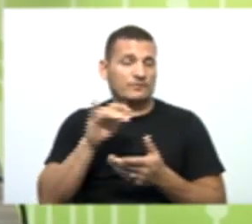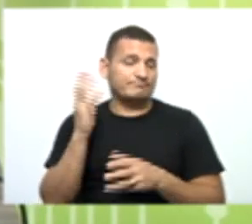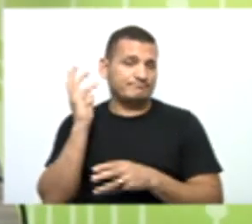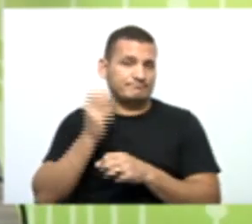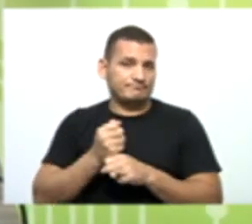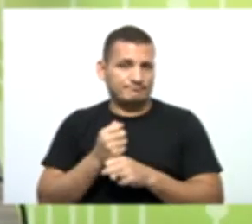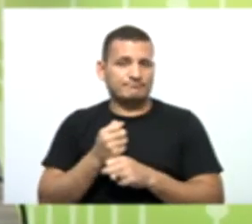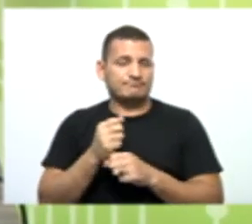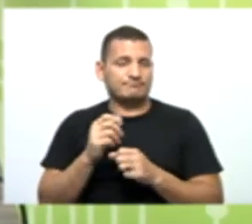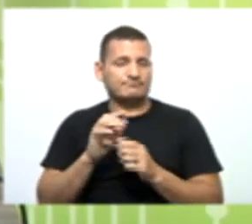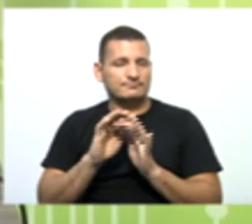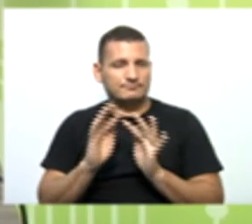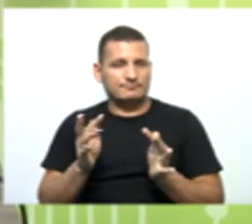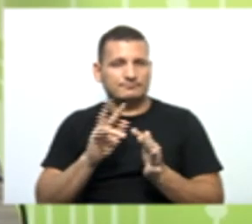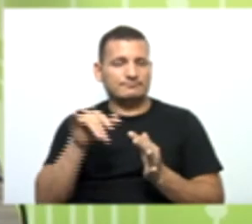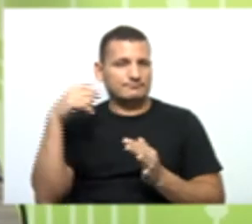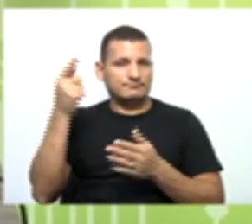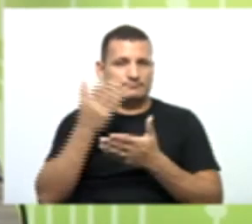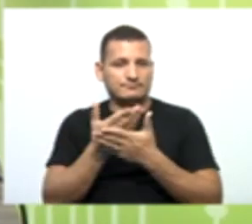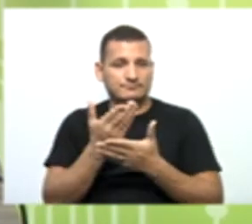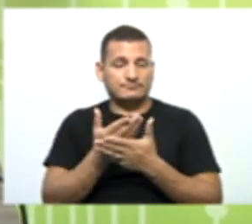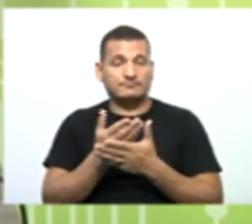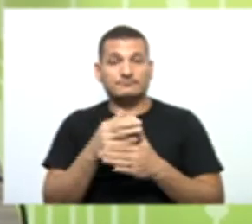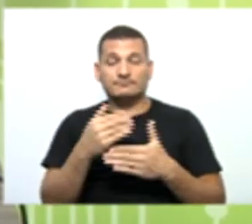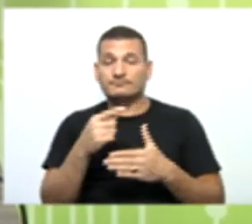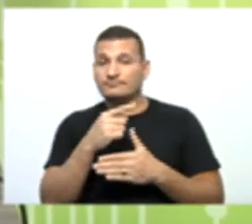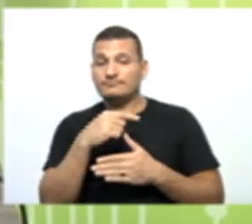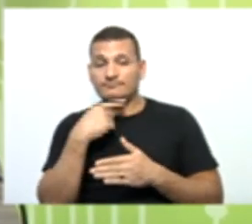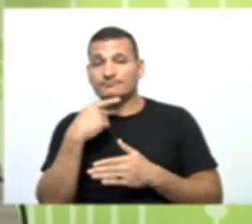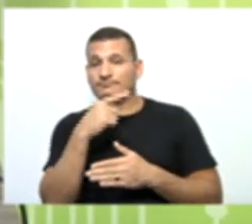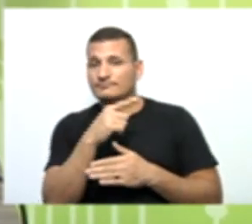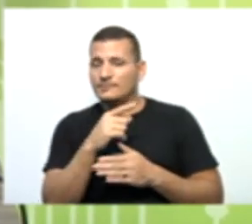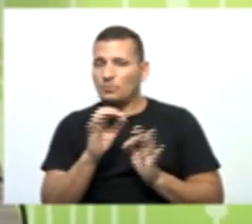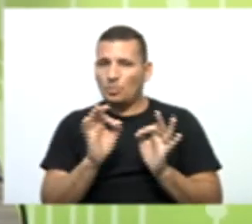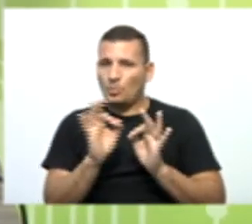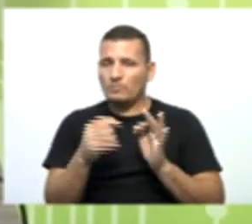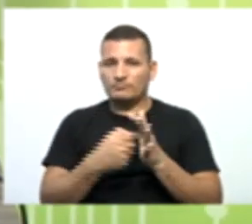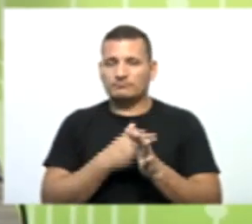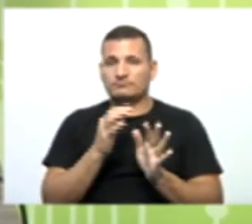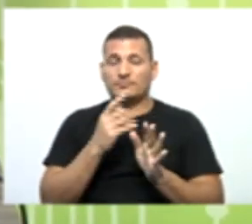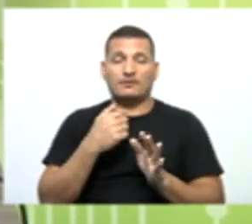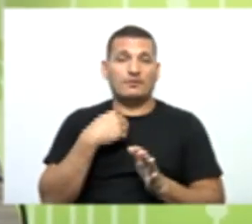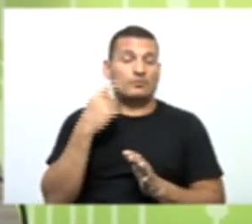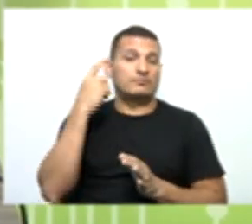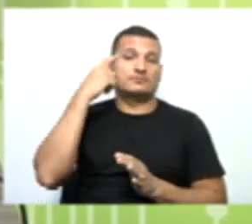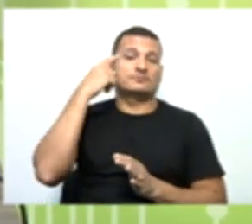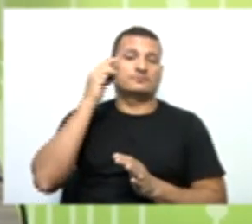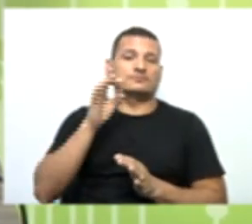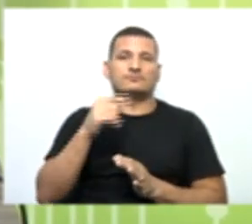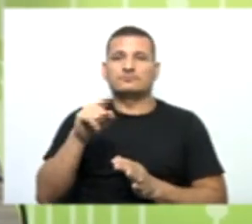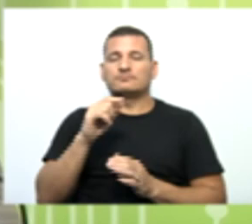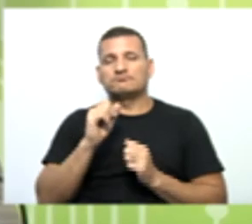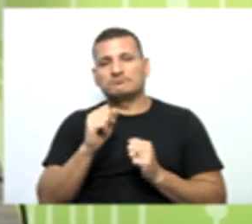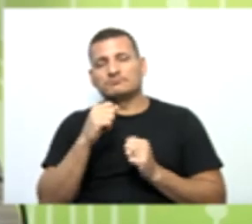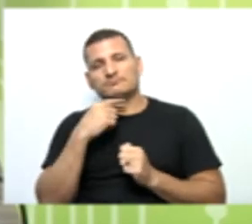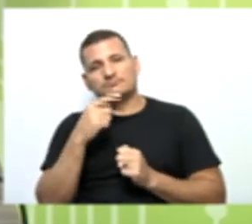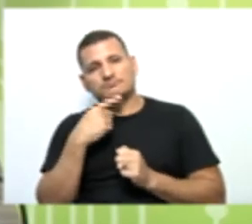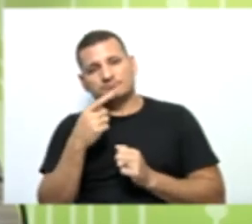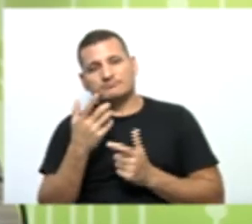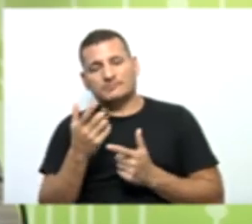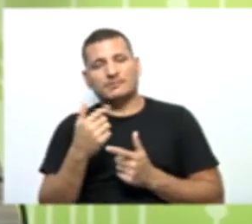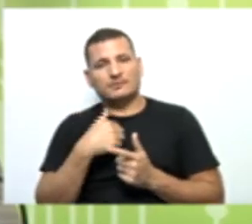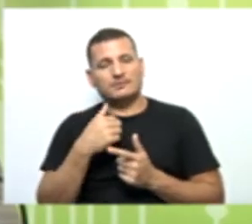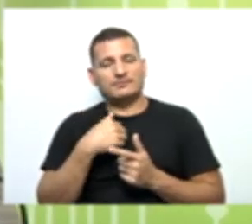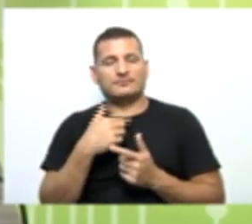E essa dúvida aqui, ninguém mandou, certo? Eu pensei que vocês poderiam ter essa dúvida aqui